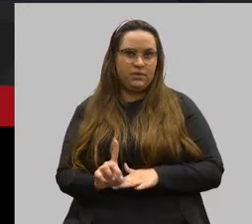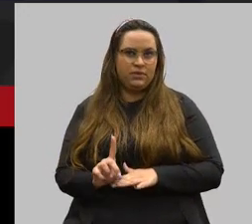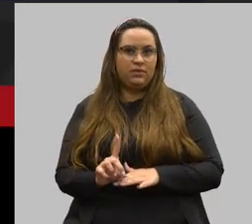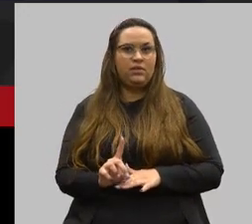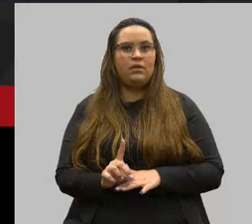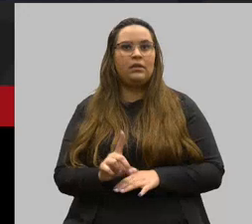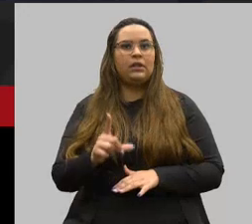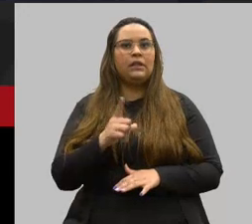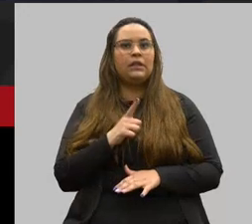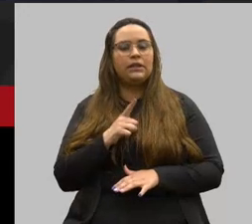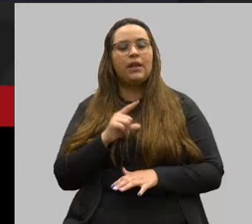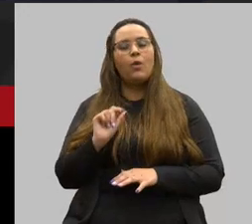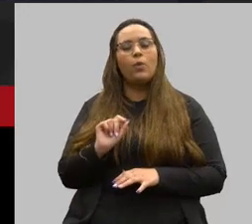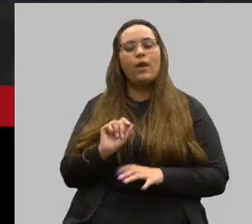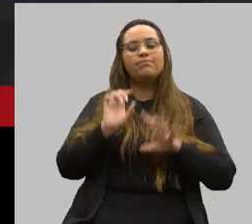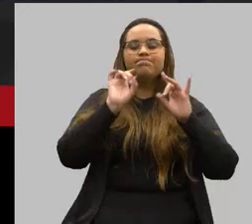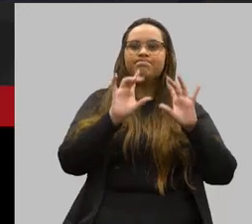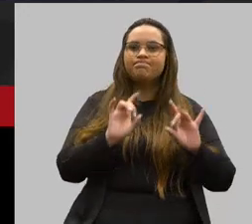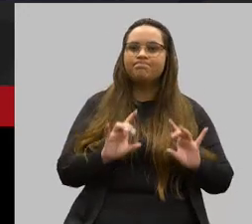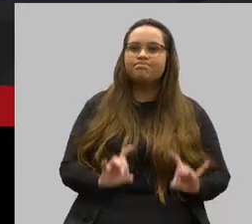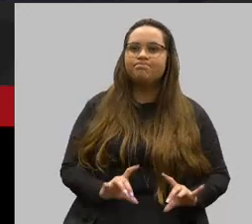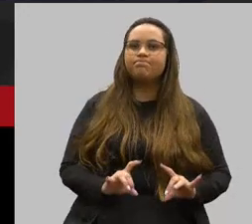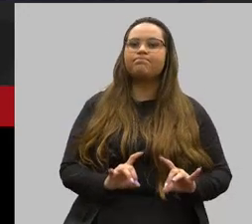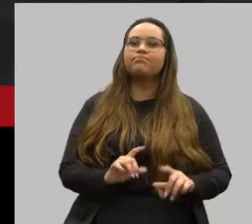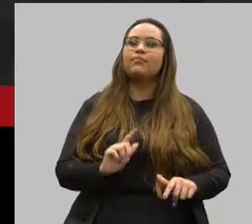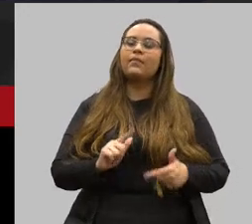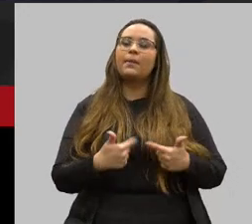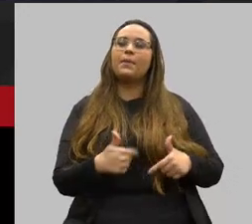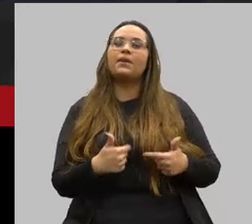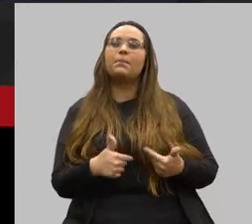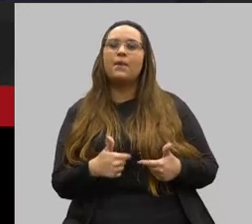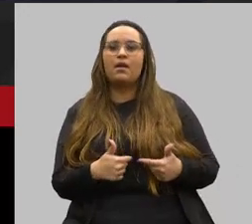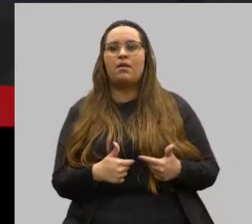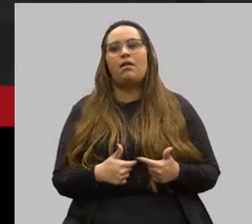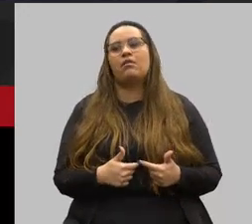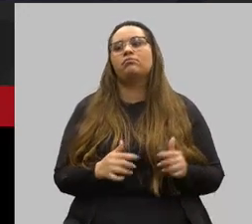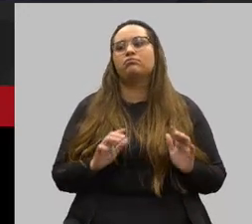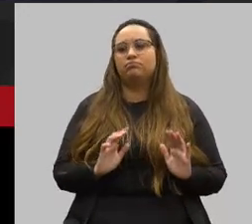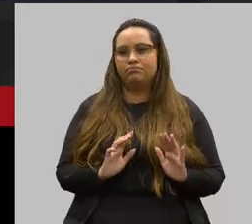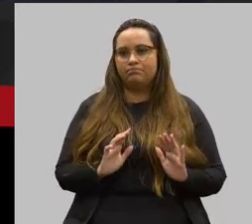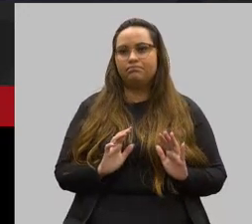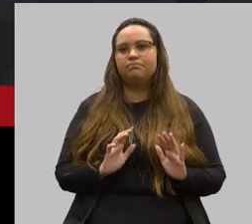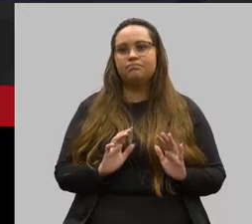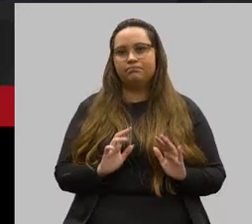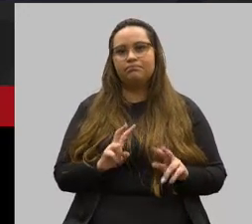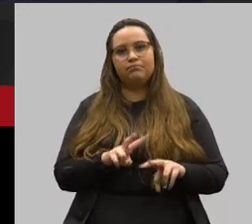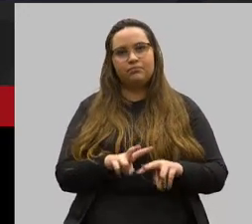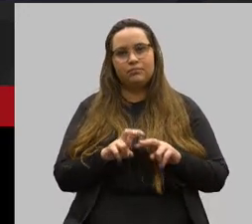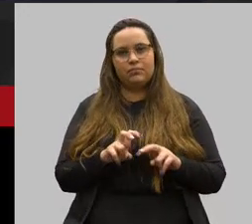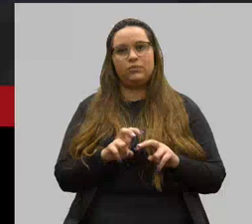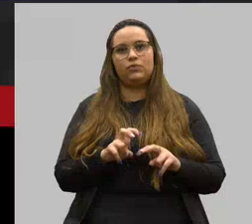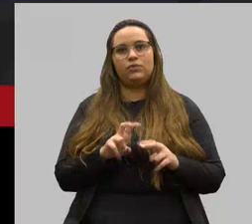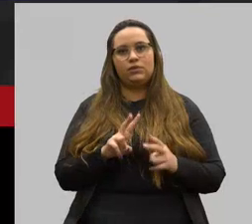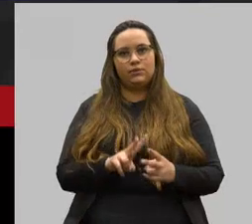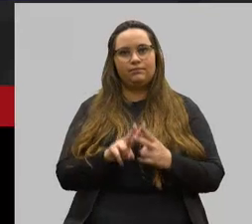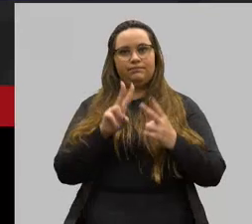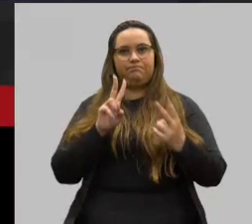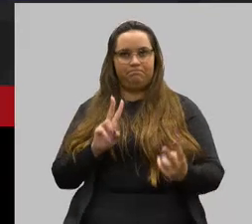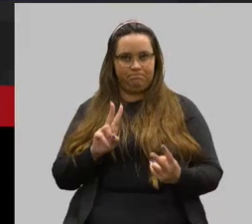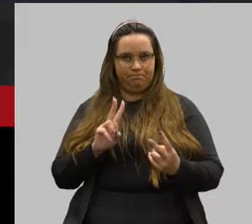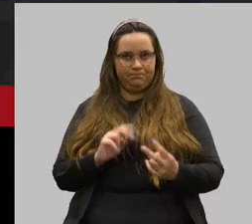né uma especificidade na realização do seu trabalho nos moldes do que é o plantão digital eh das unidades da Polícia